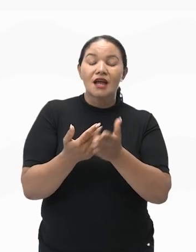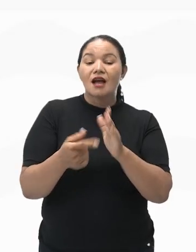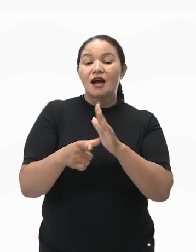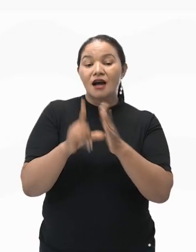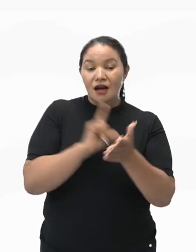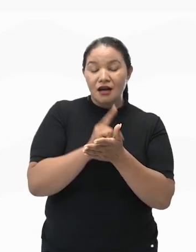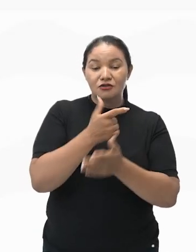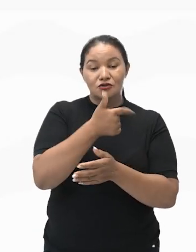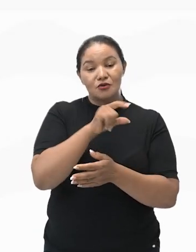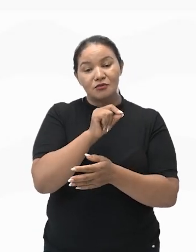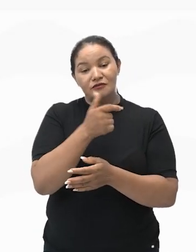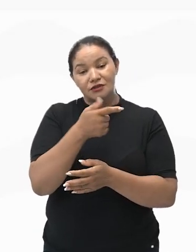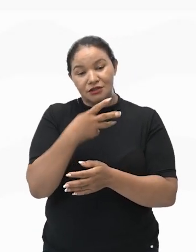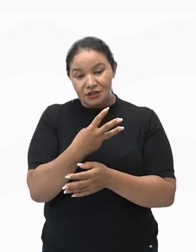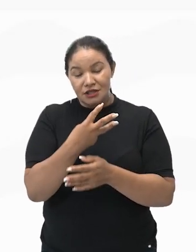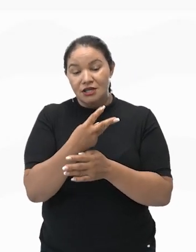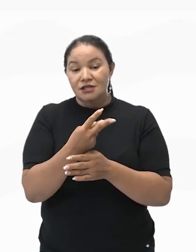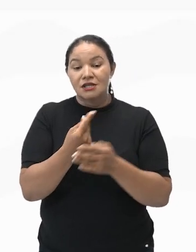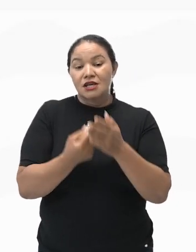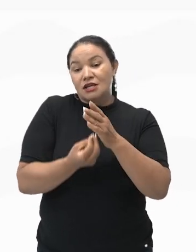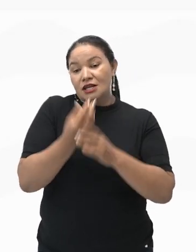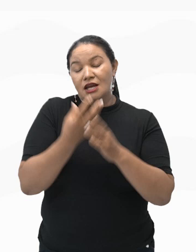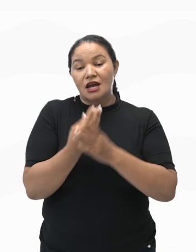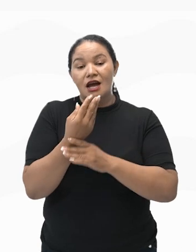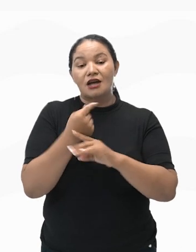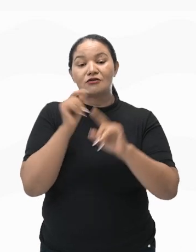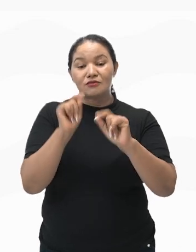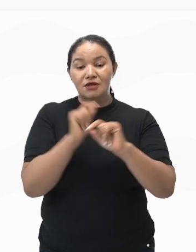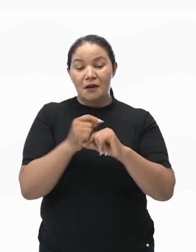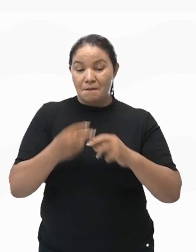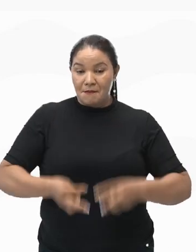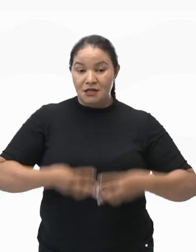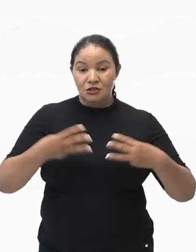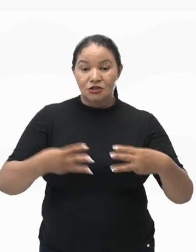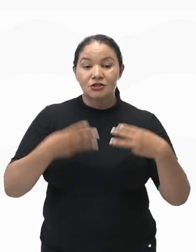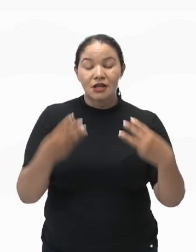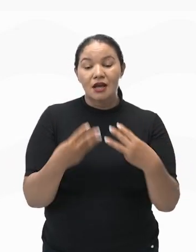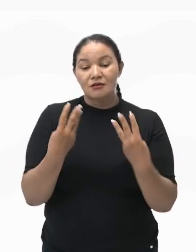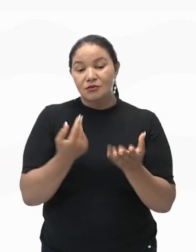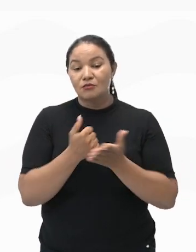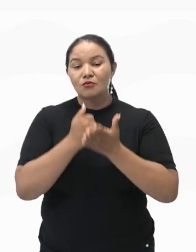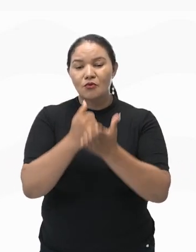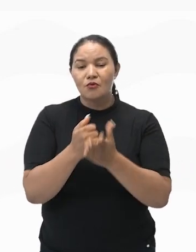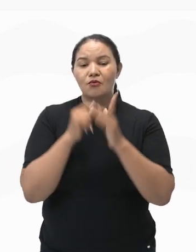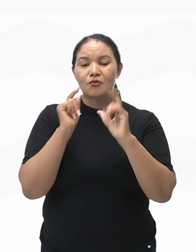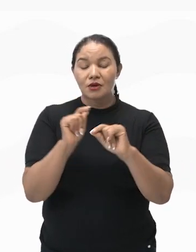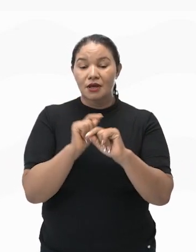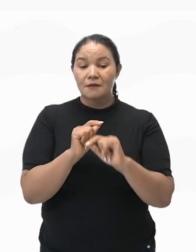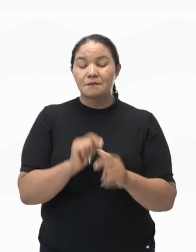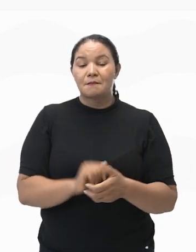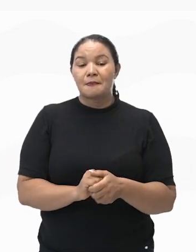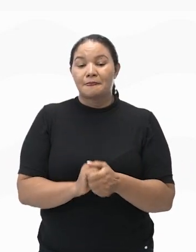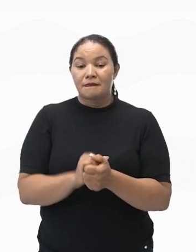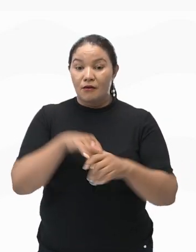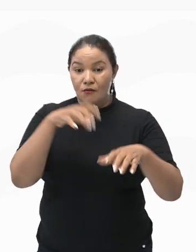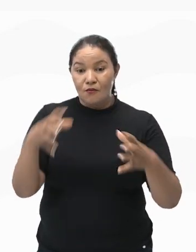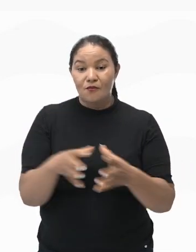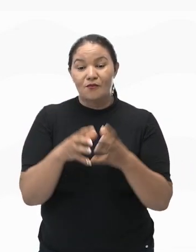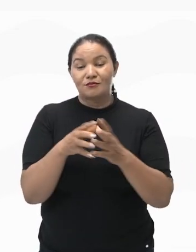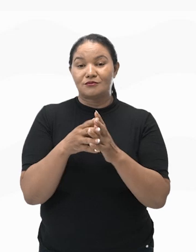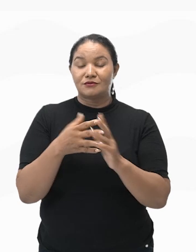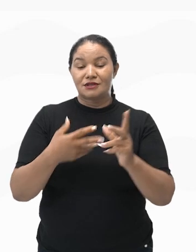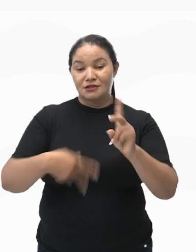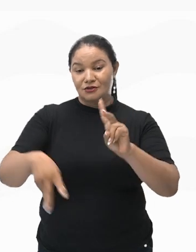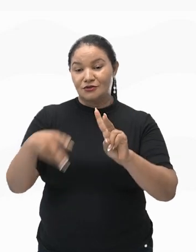próxima tela, foi criado um ministério para atender especificamente esse conjunto da sociedade, né,